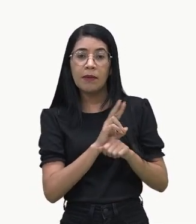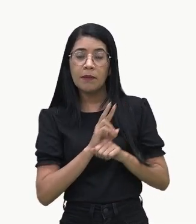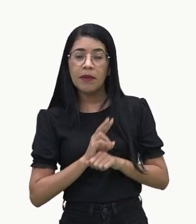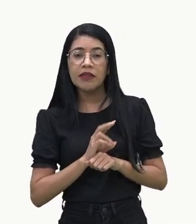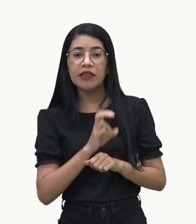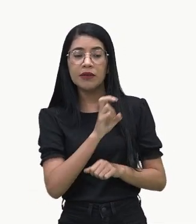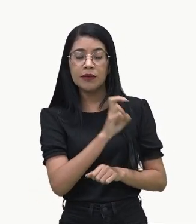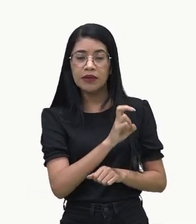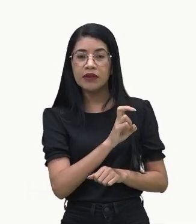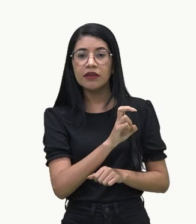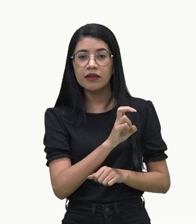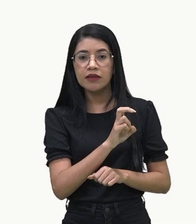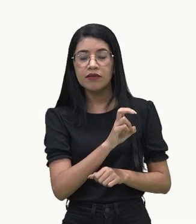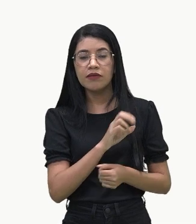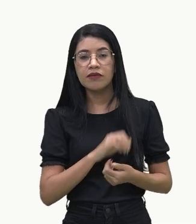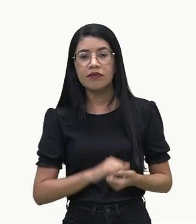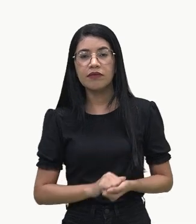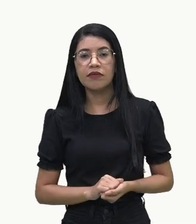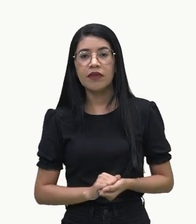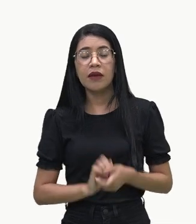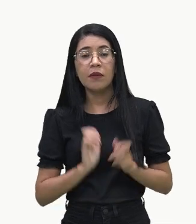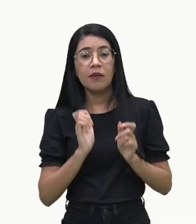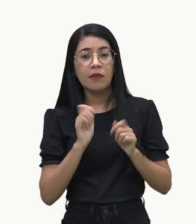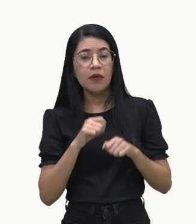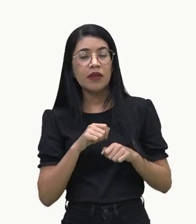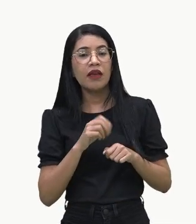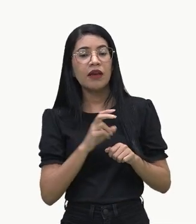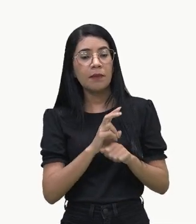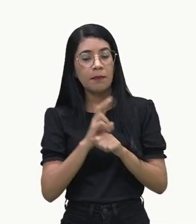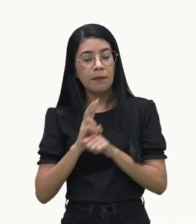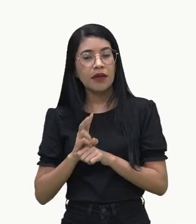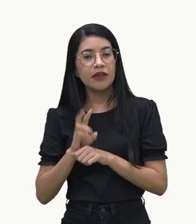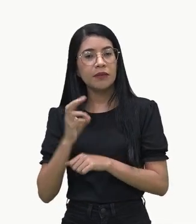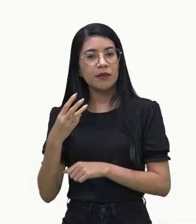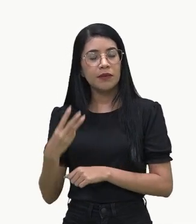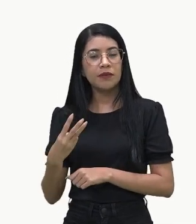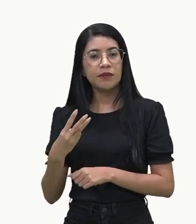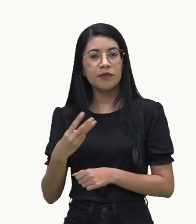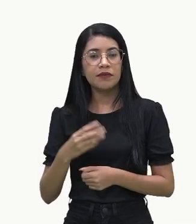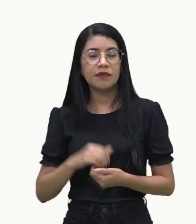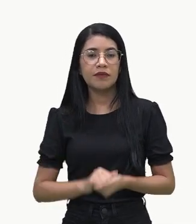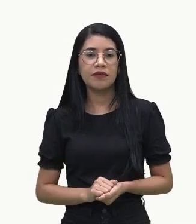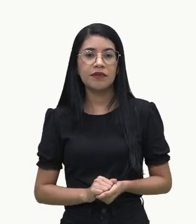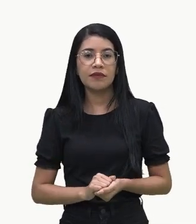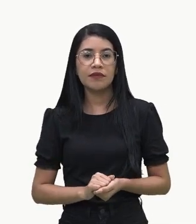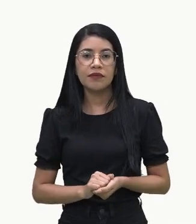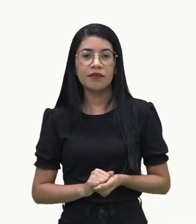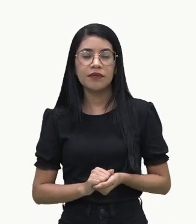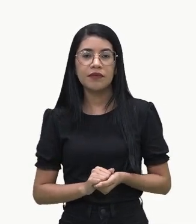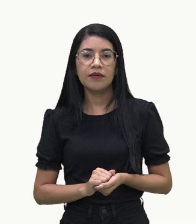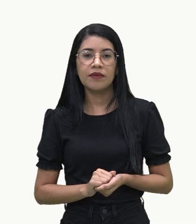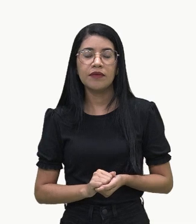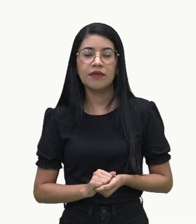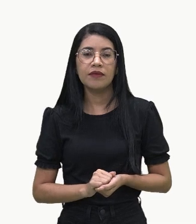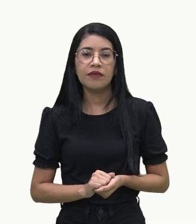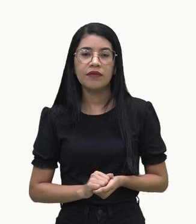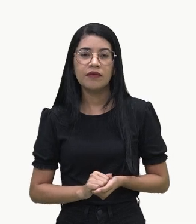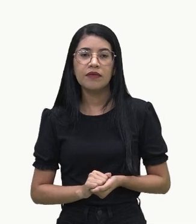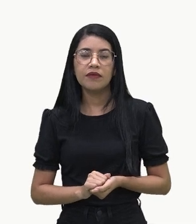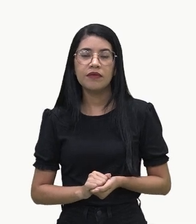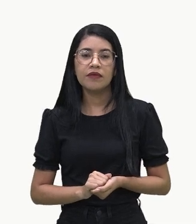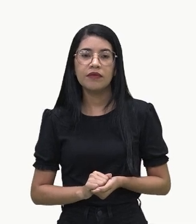do 5 para poder emprestar para o 3. Ele é amigo, ele é camarada, ok?